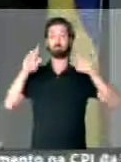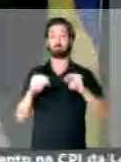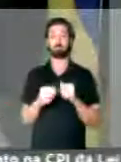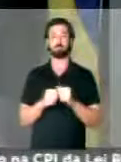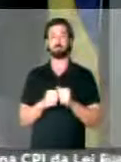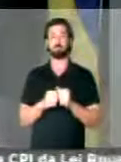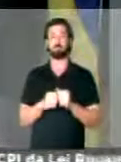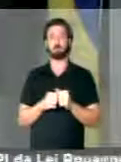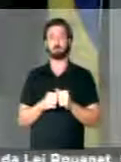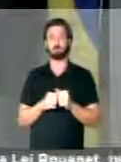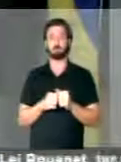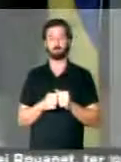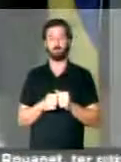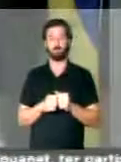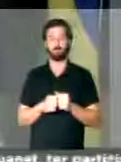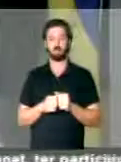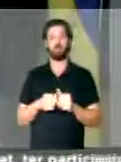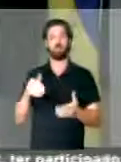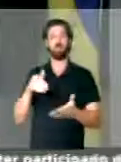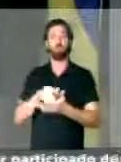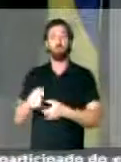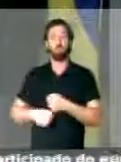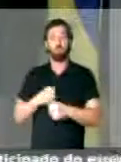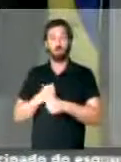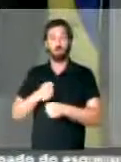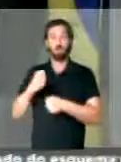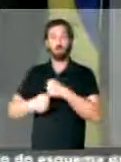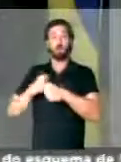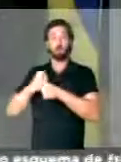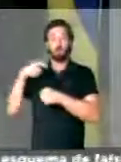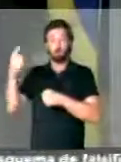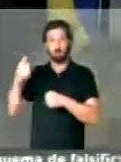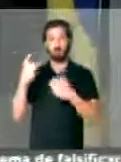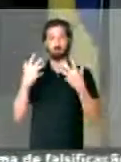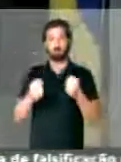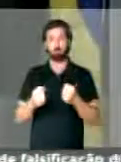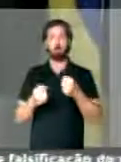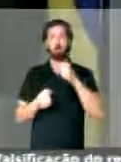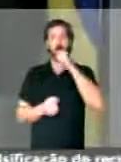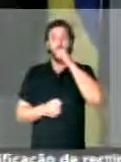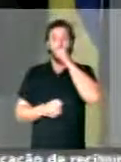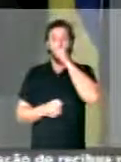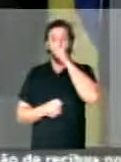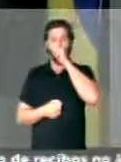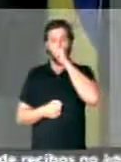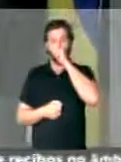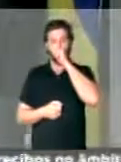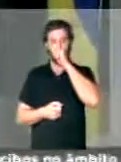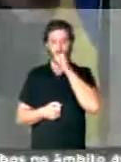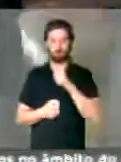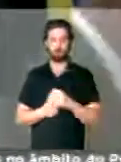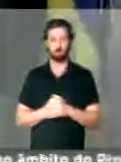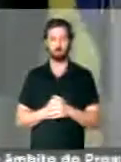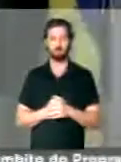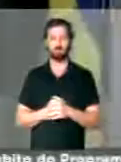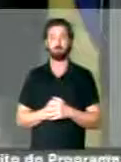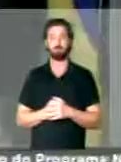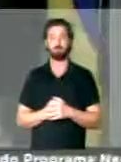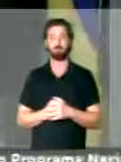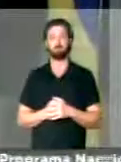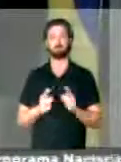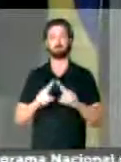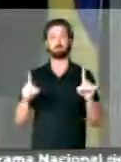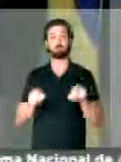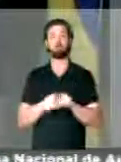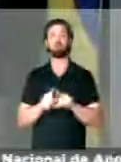neste restante de ano de mandato e no próximo ano, possamos aprovar sim tudo aquilo que está aqui para ser aprovado aqui hoje, mas aquilo